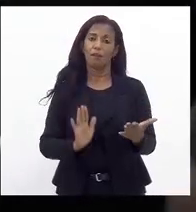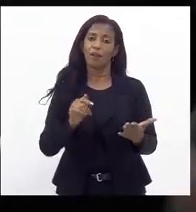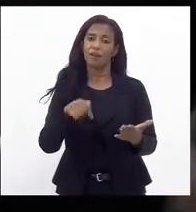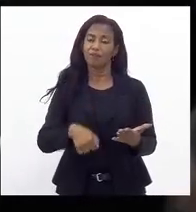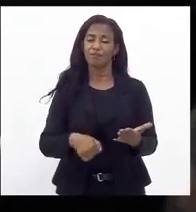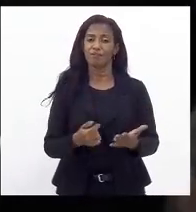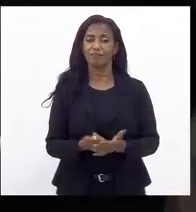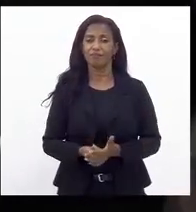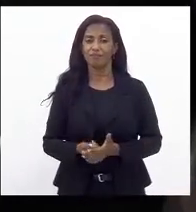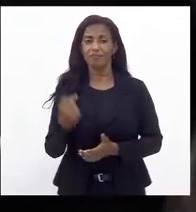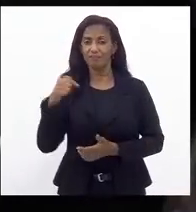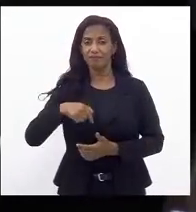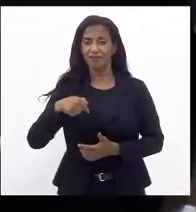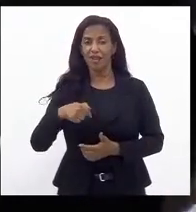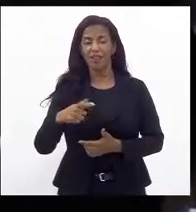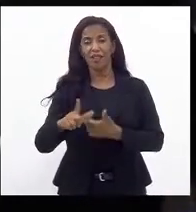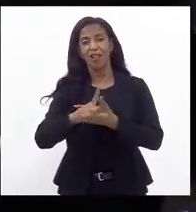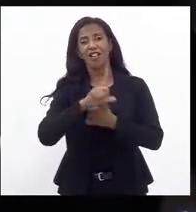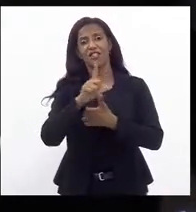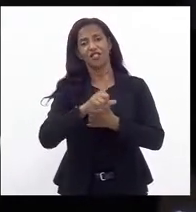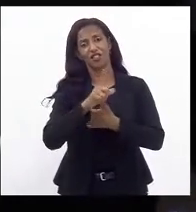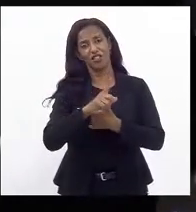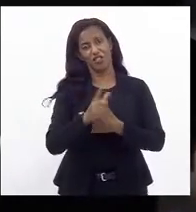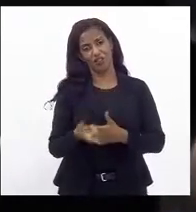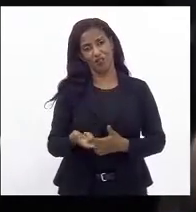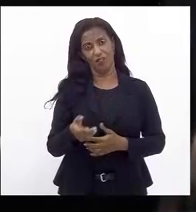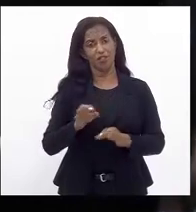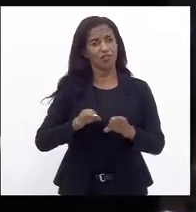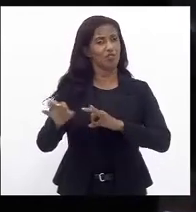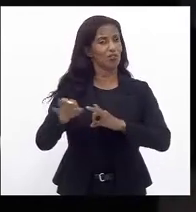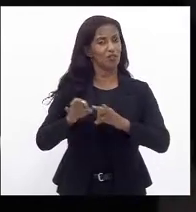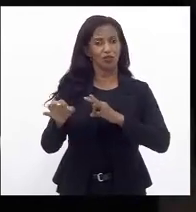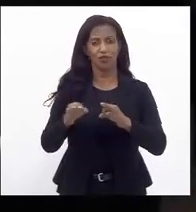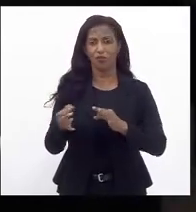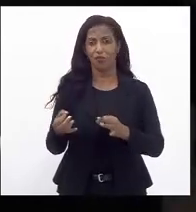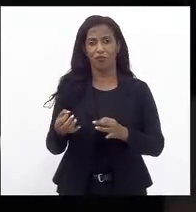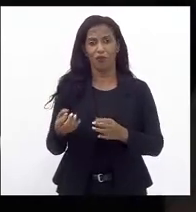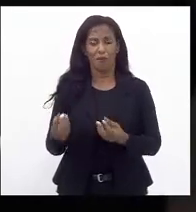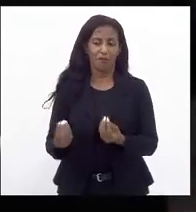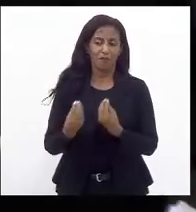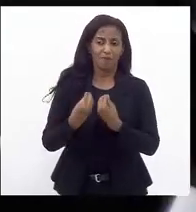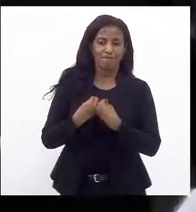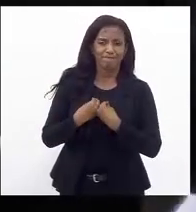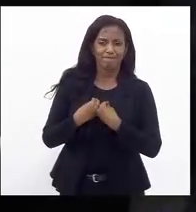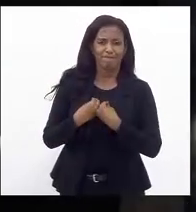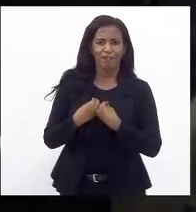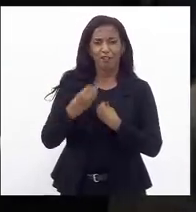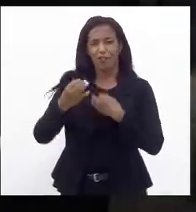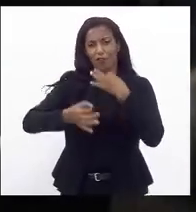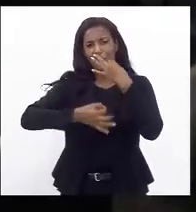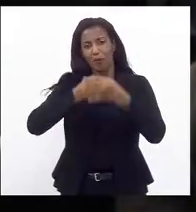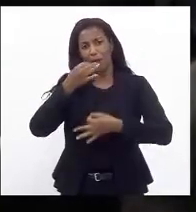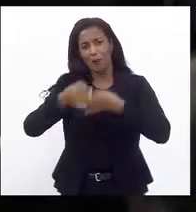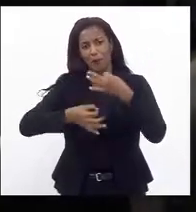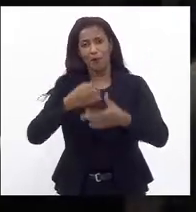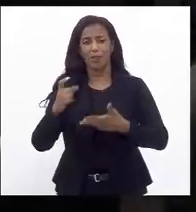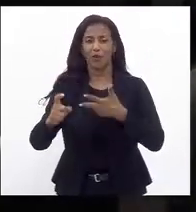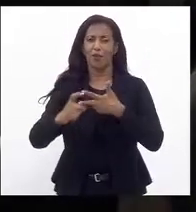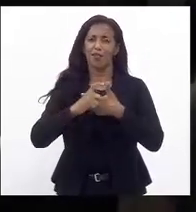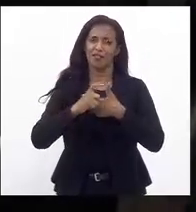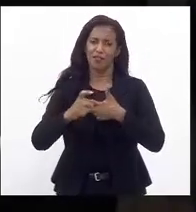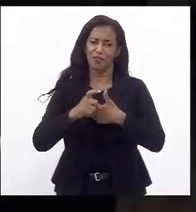aqui funciona dentro do Poder Legislativo né de maneira nenhuma isso ia me coíbe de fazer uma crítica olhar está o